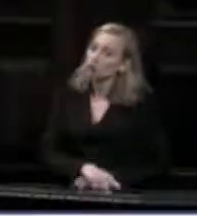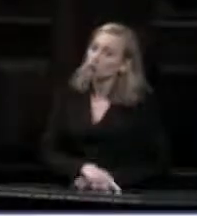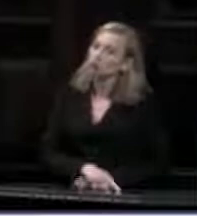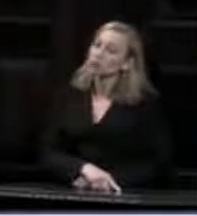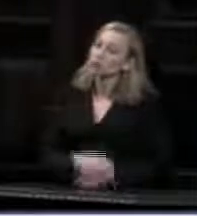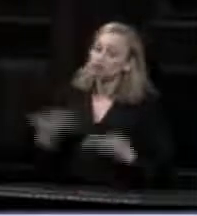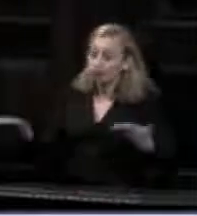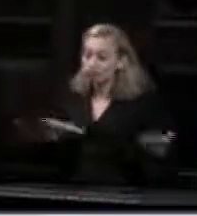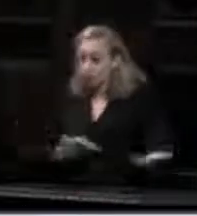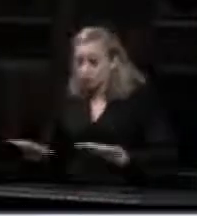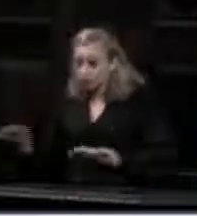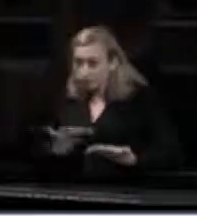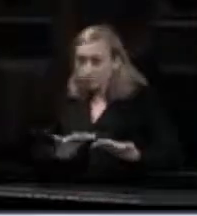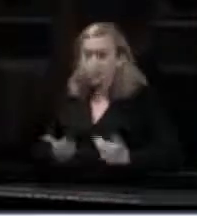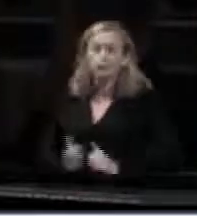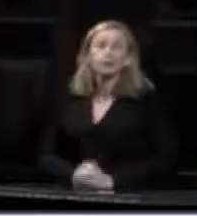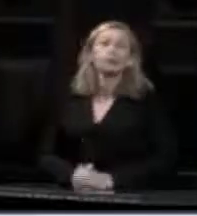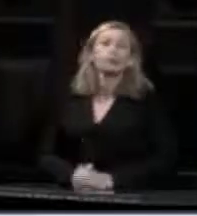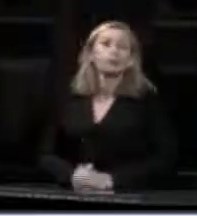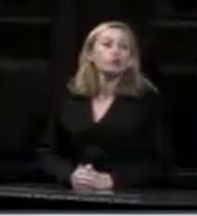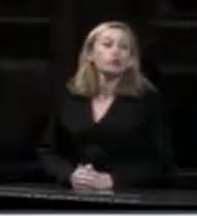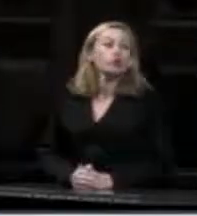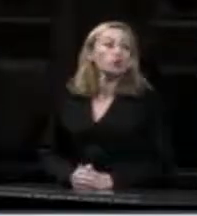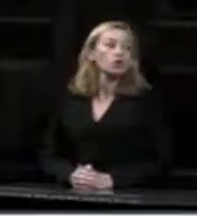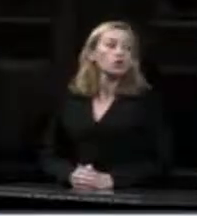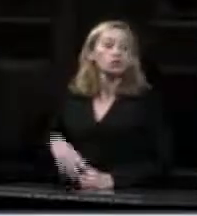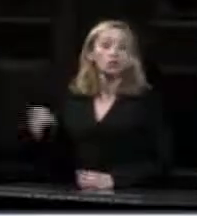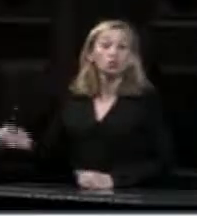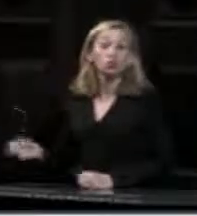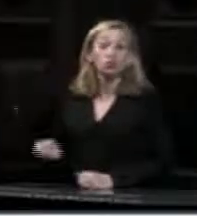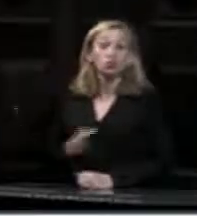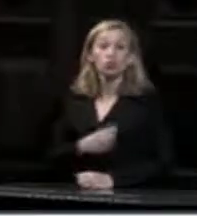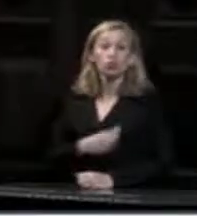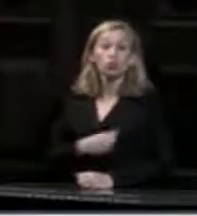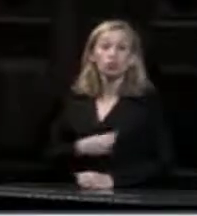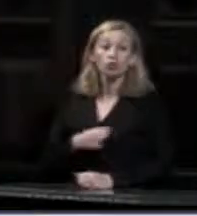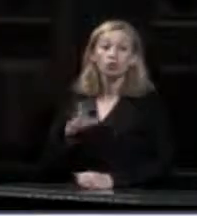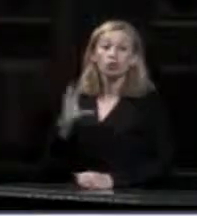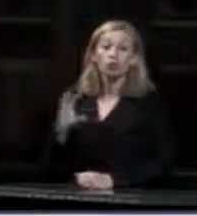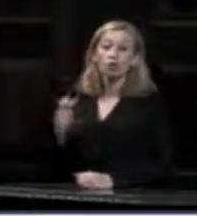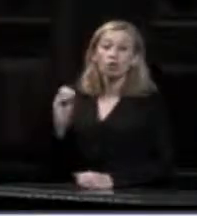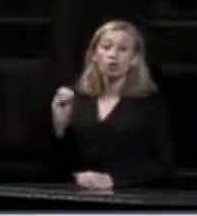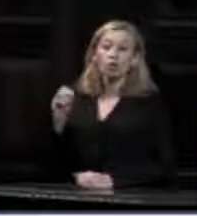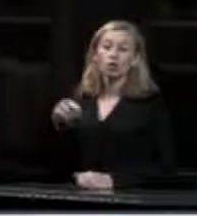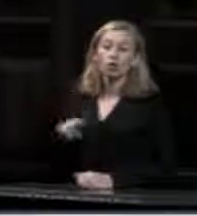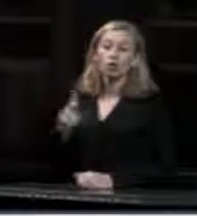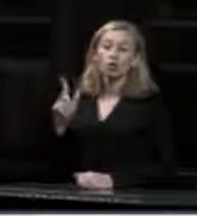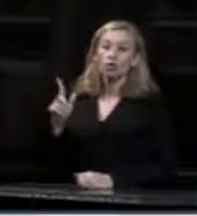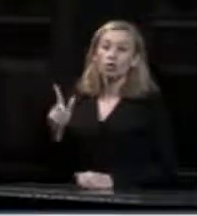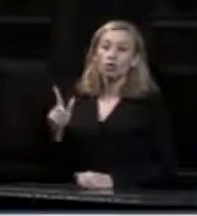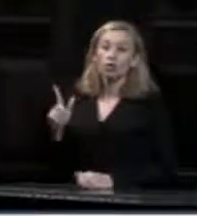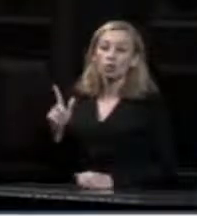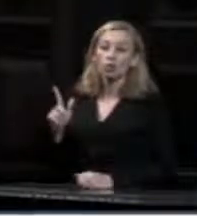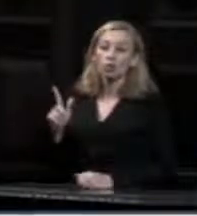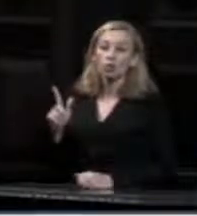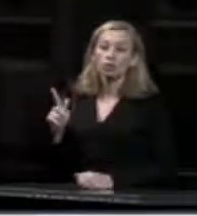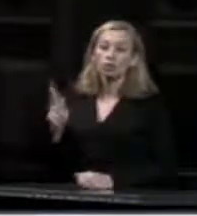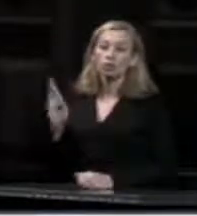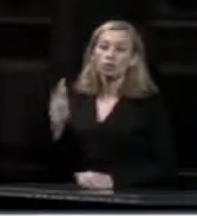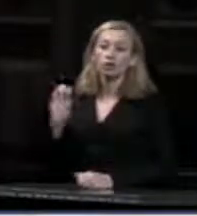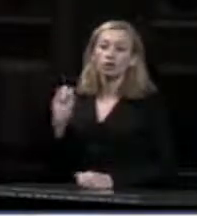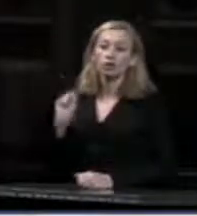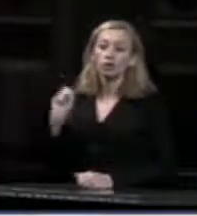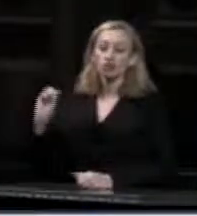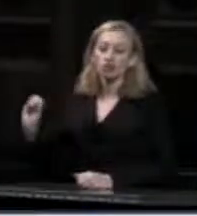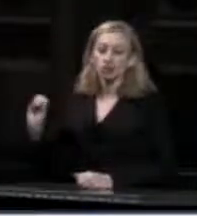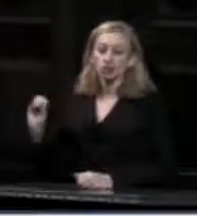transição o novo congresso nacional deputado e tio carlos